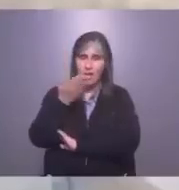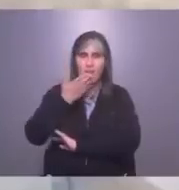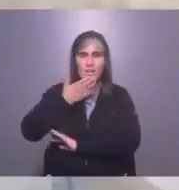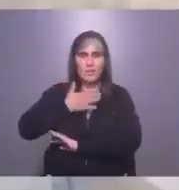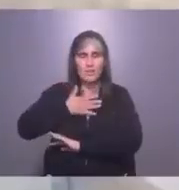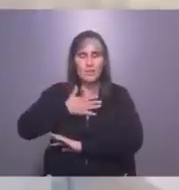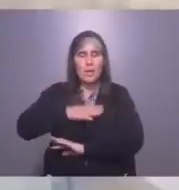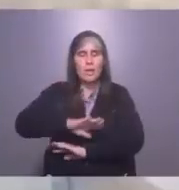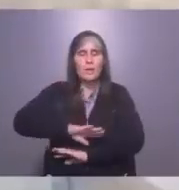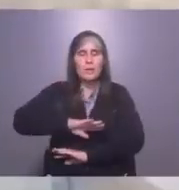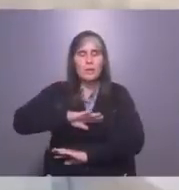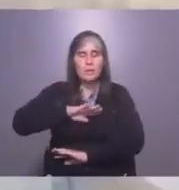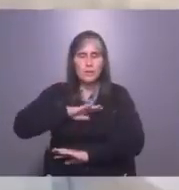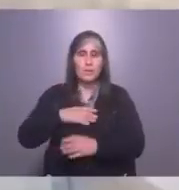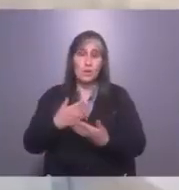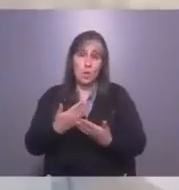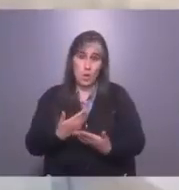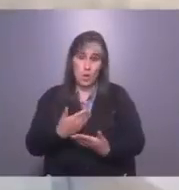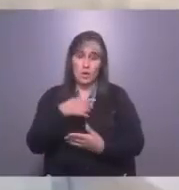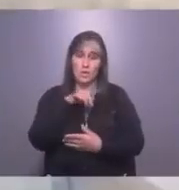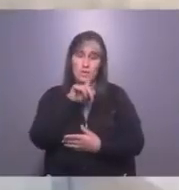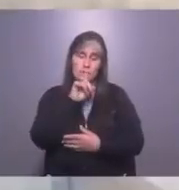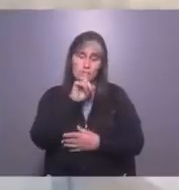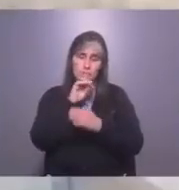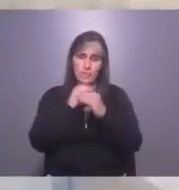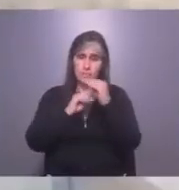em silêncio, bendigamos o Senhor.